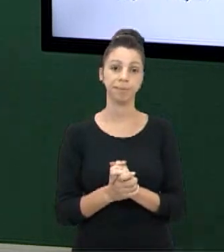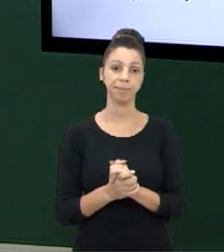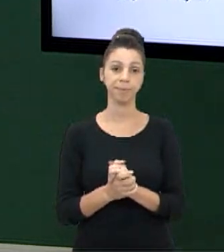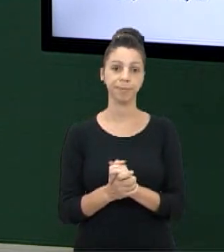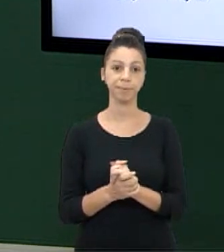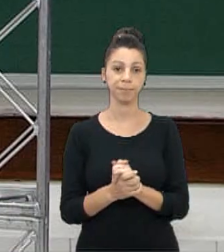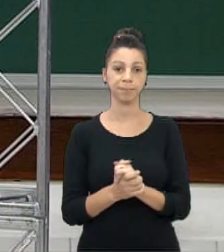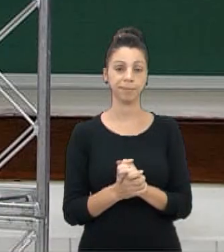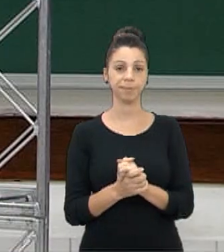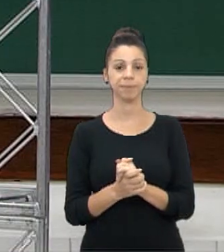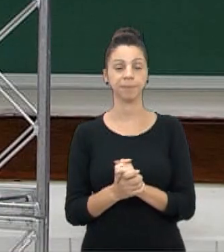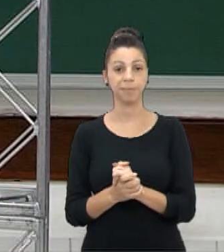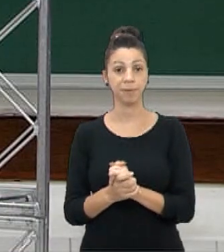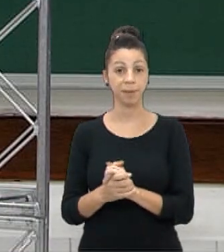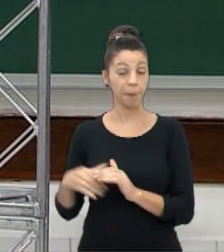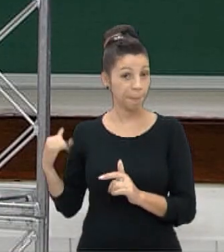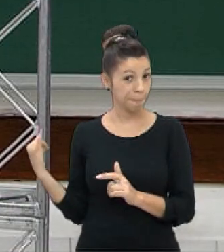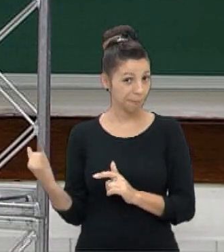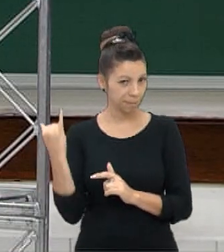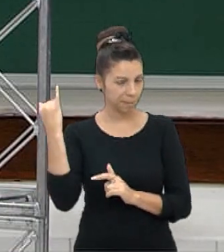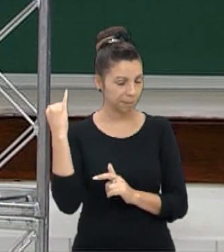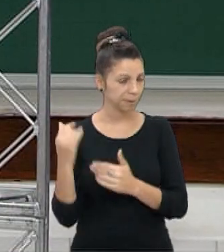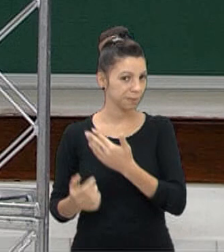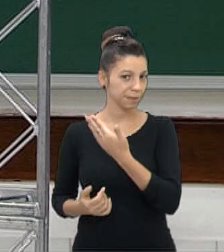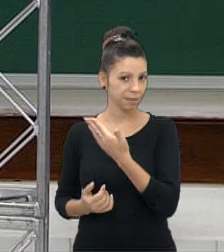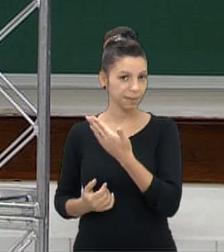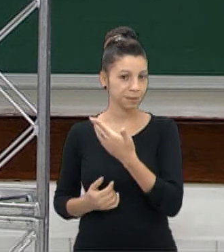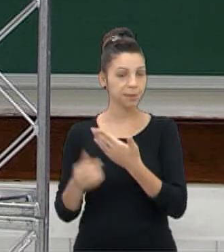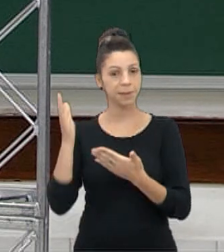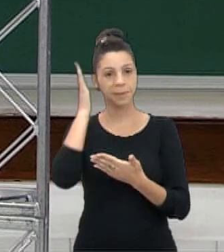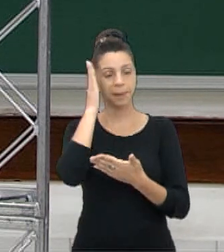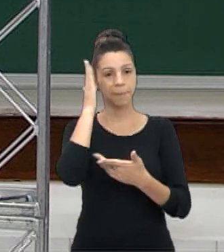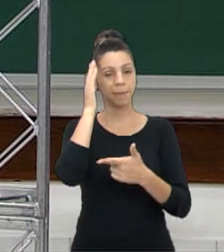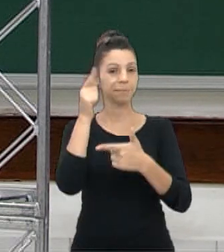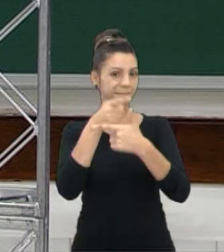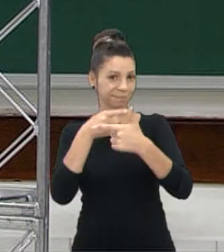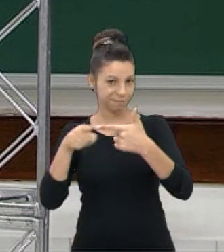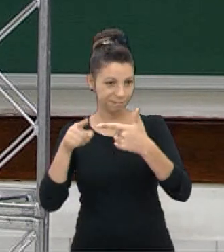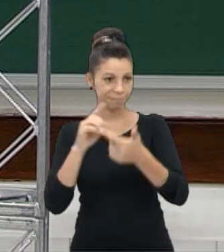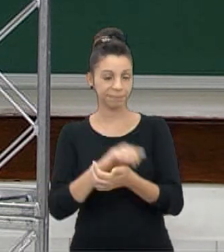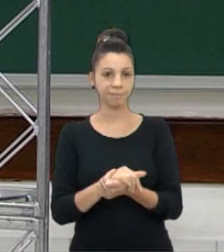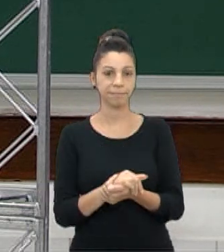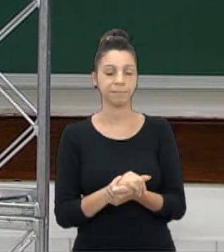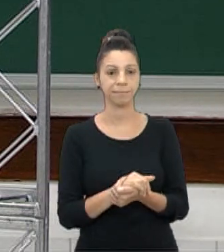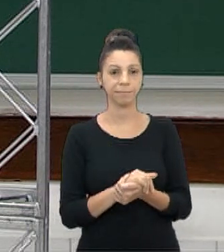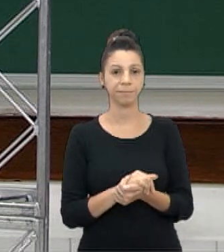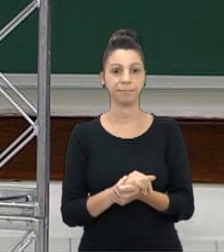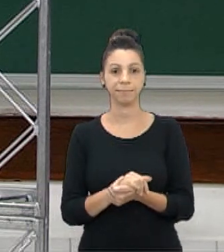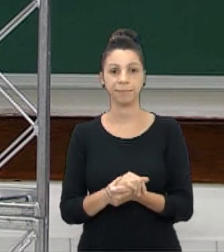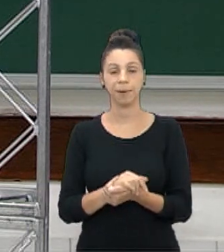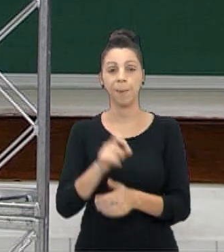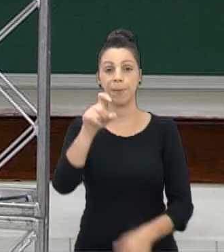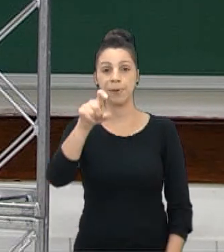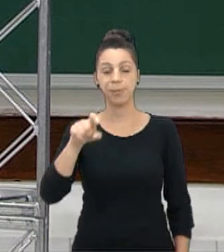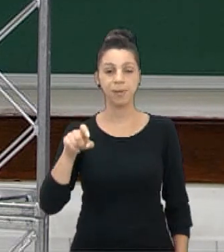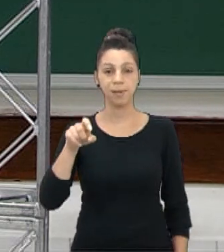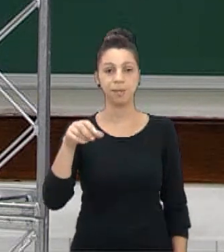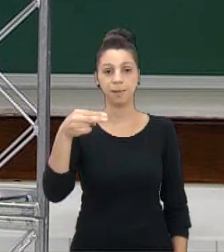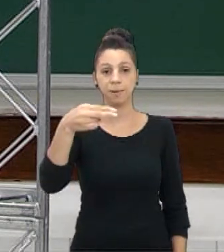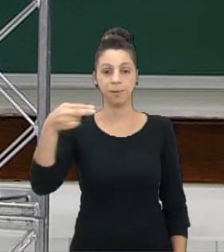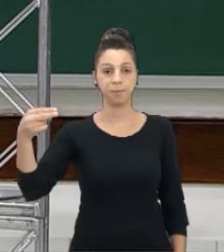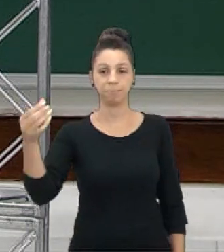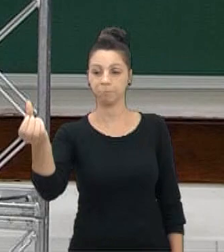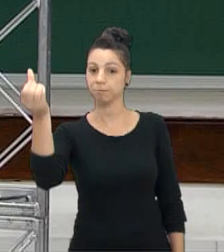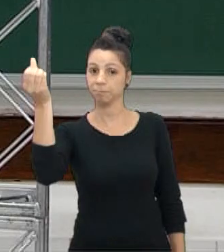sabem dividir. Isso é muito importante. Agora, vamos observar a próxima etapa. Escolho